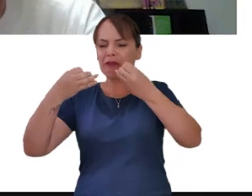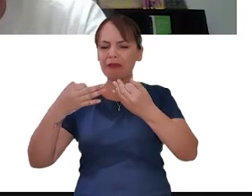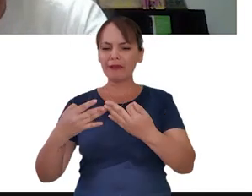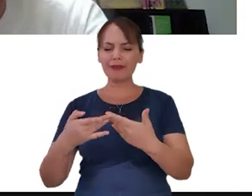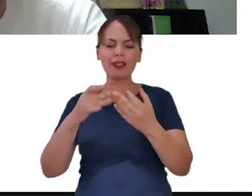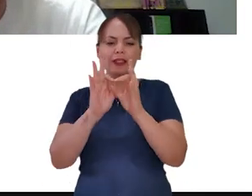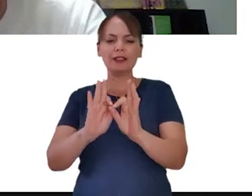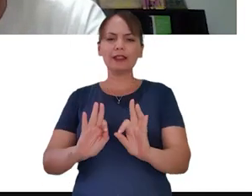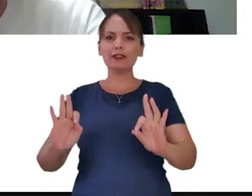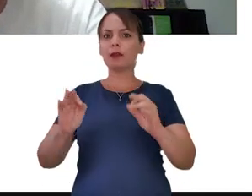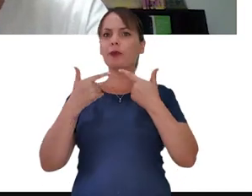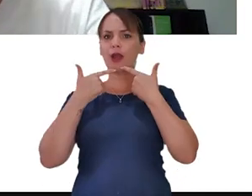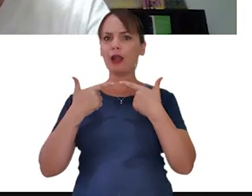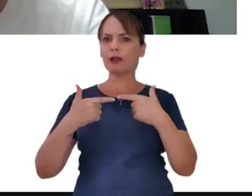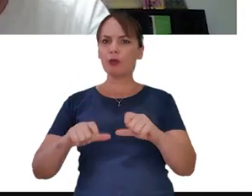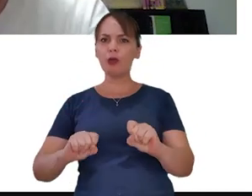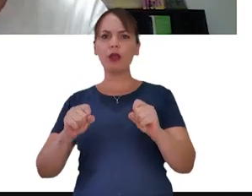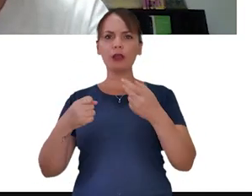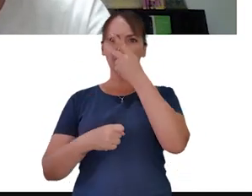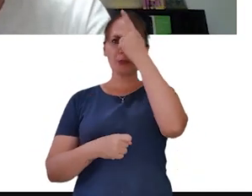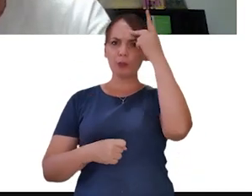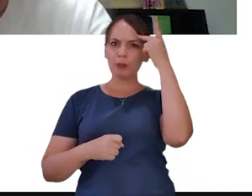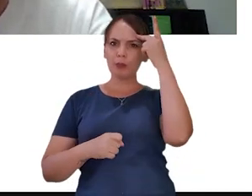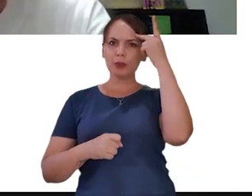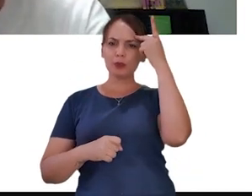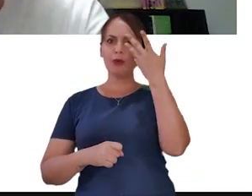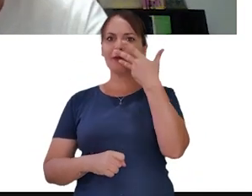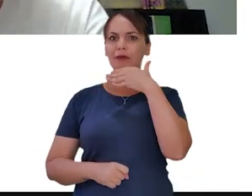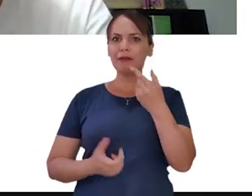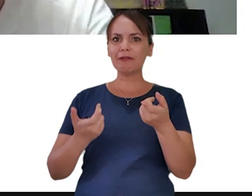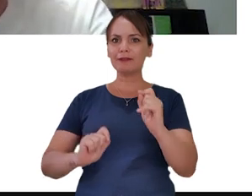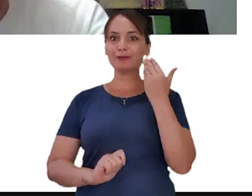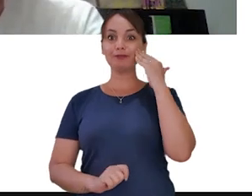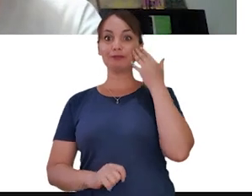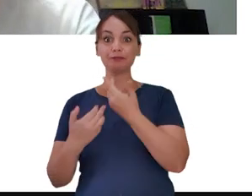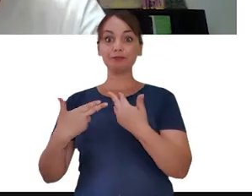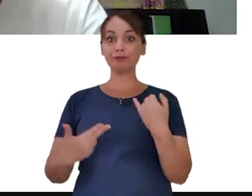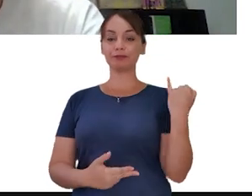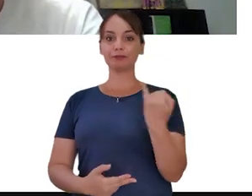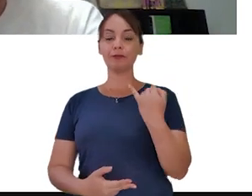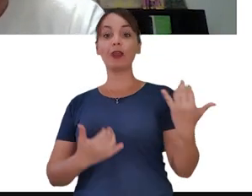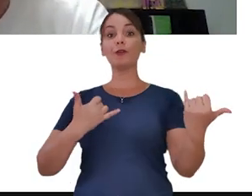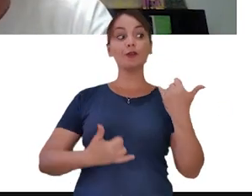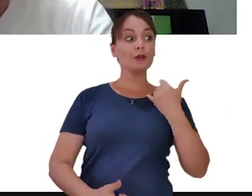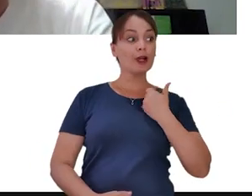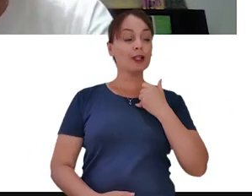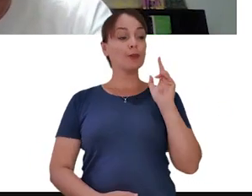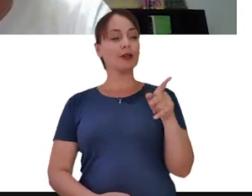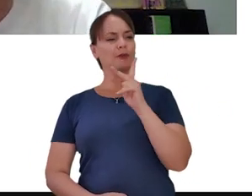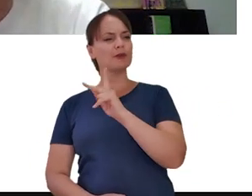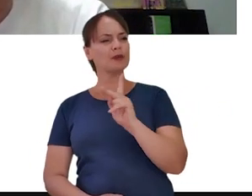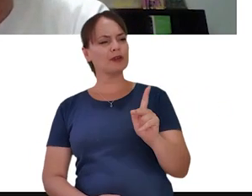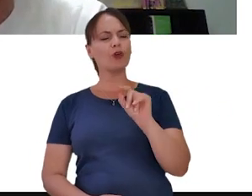bem simples, com uma linguagem que as crianças consigam entender, muitas coisas importantes. Me diz uma coisa, professora, o